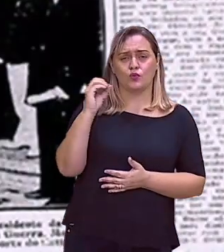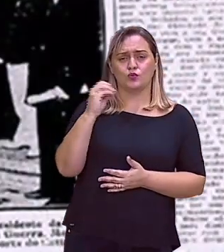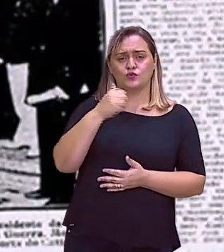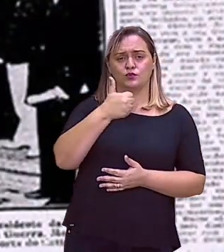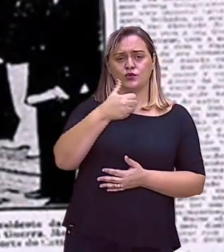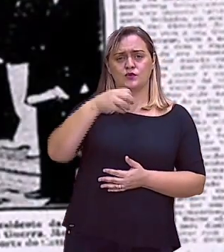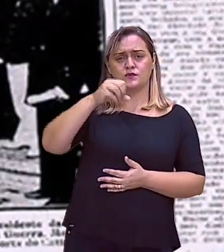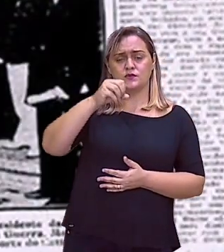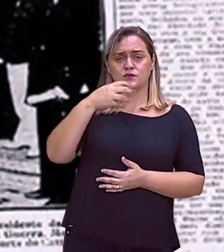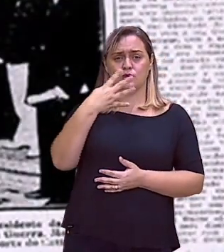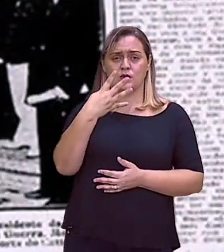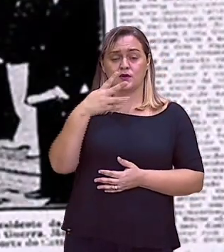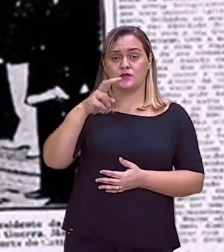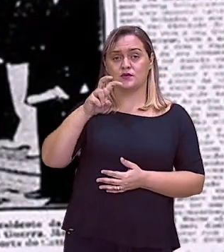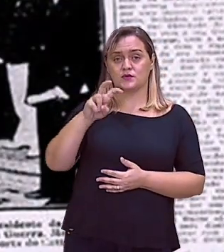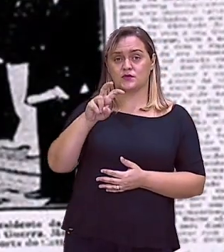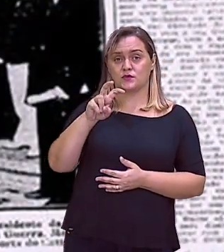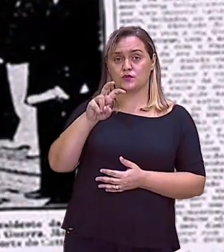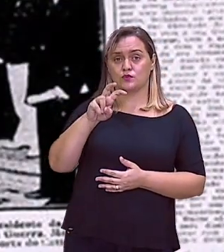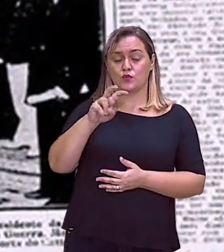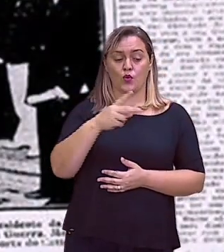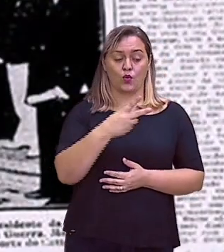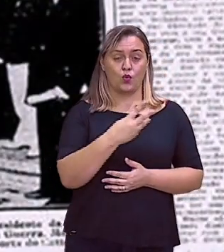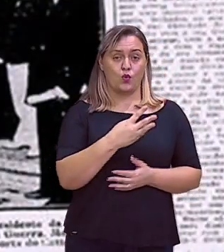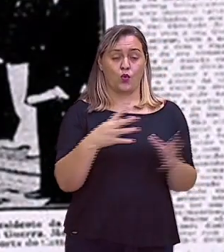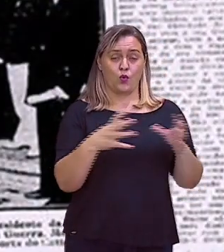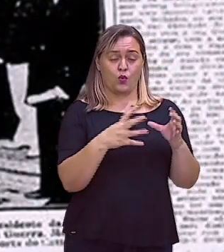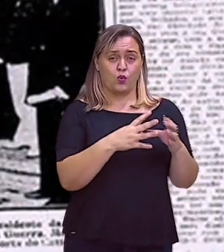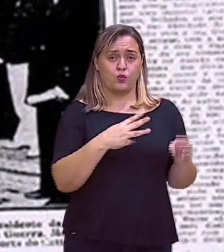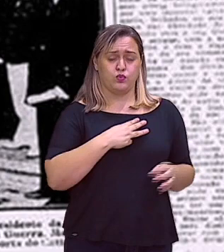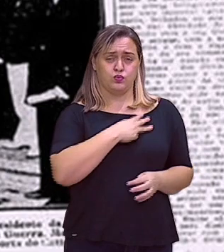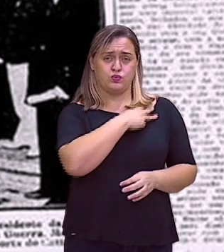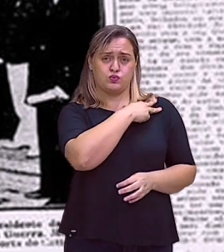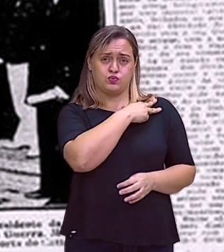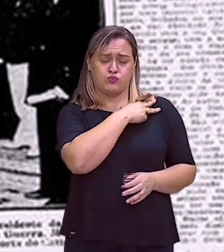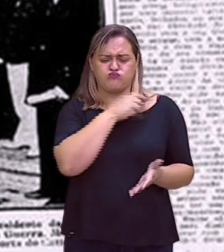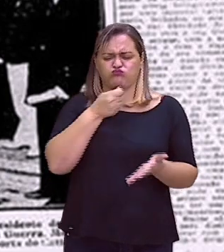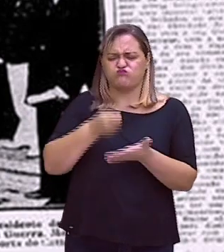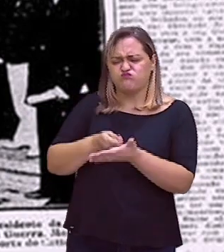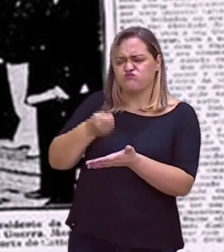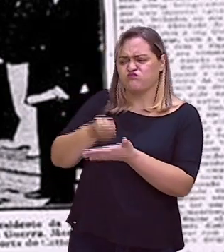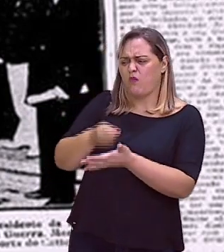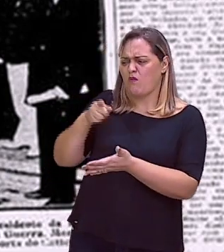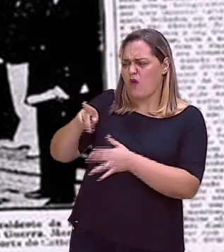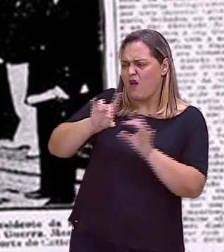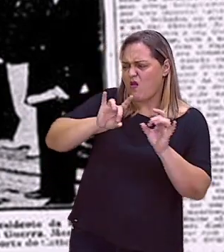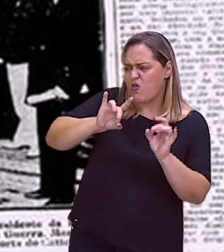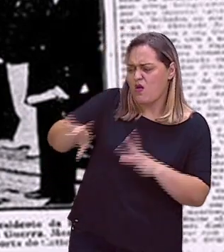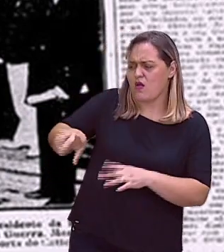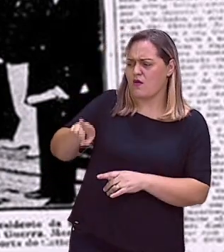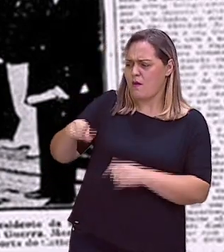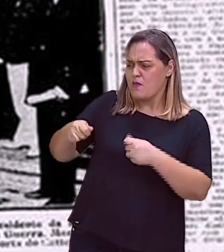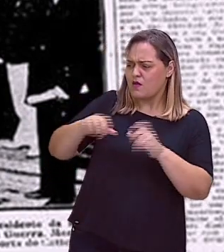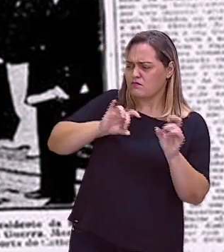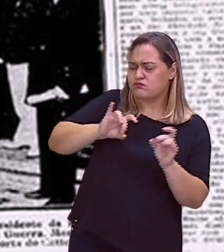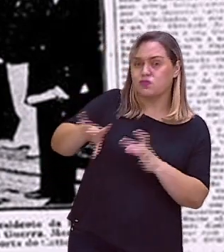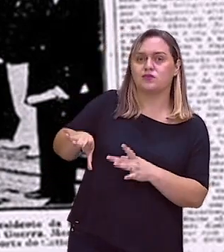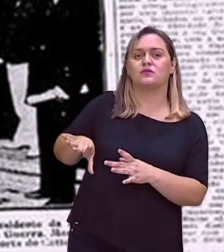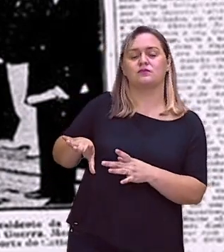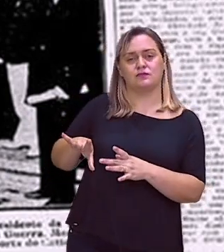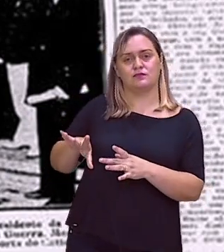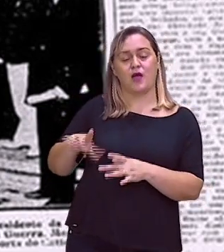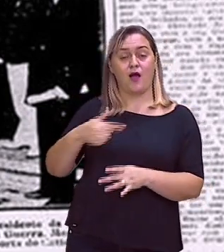esses realizaram Ultimato exigindo a renúncia do Presidente Vargas renunciou